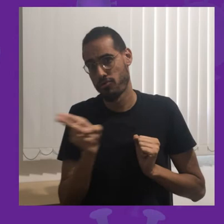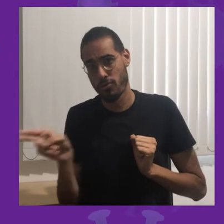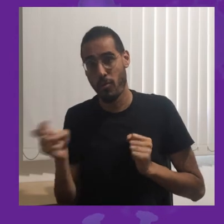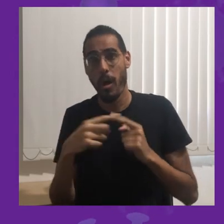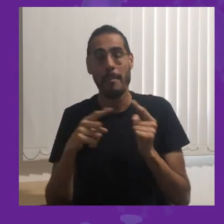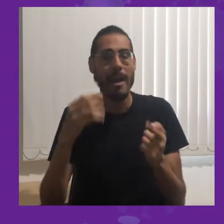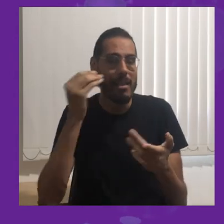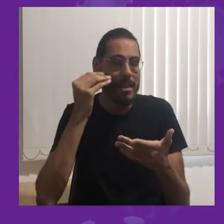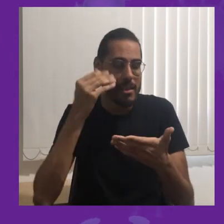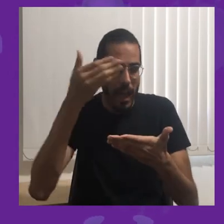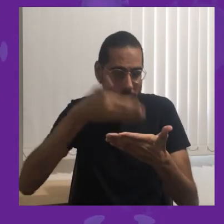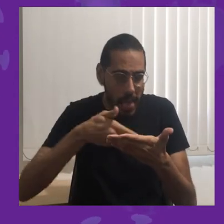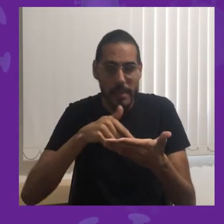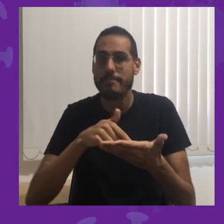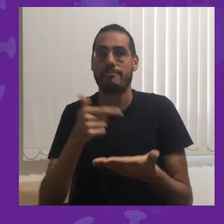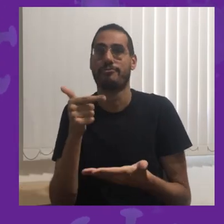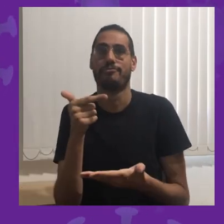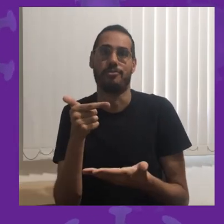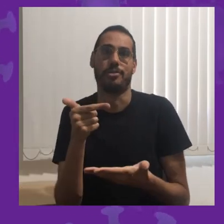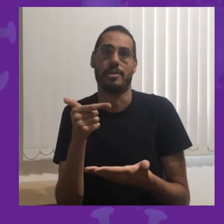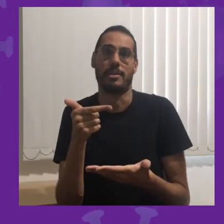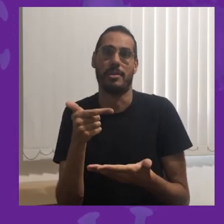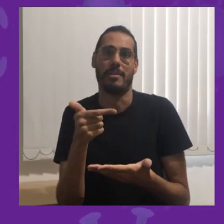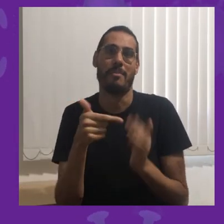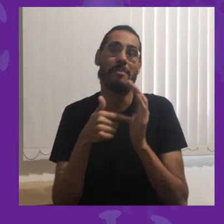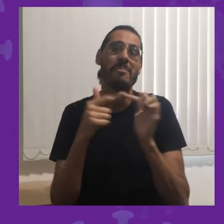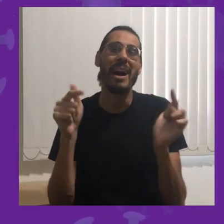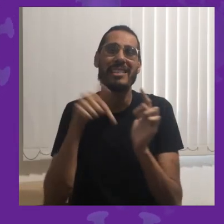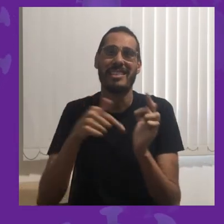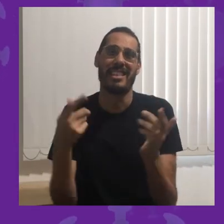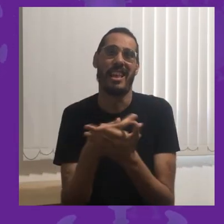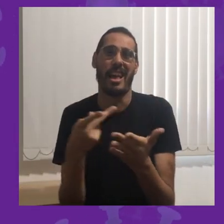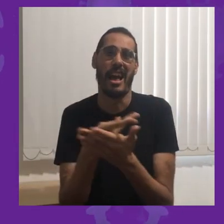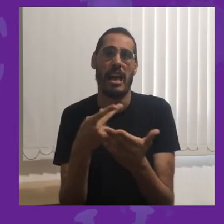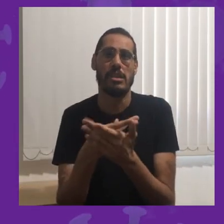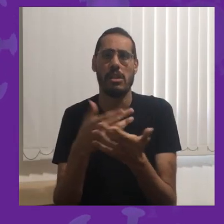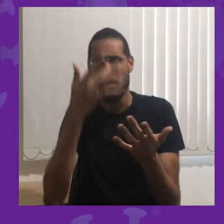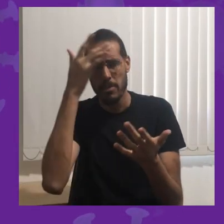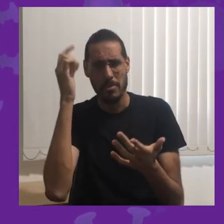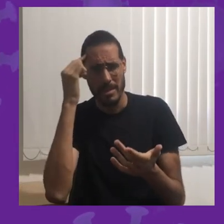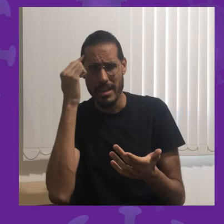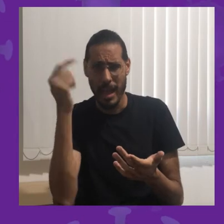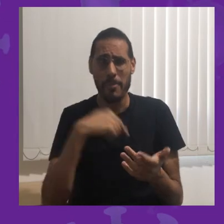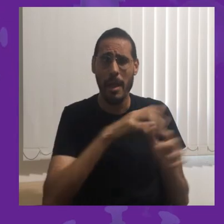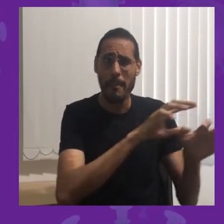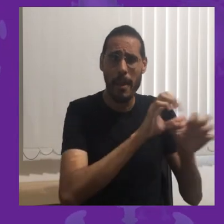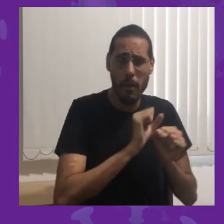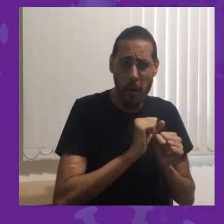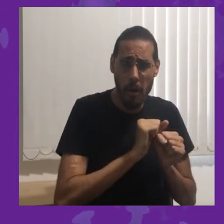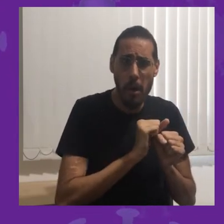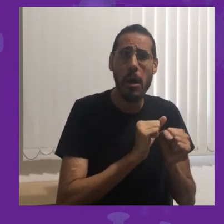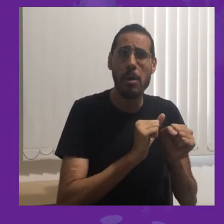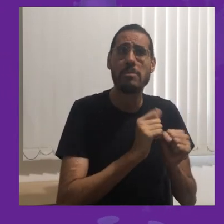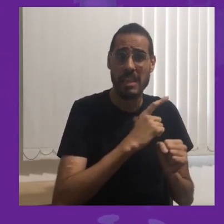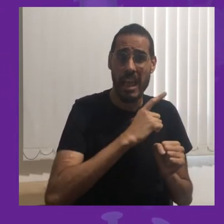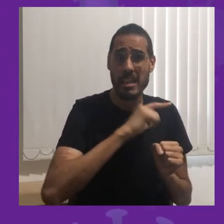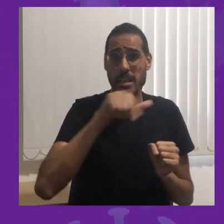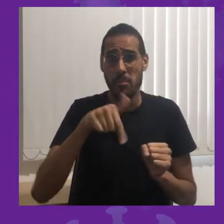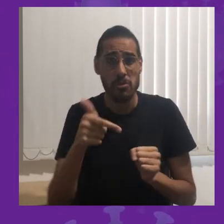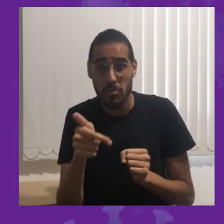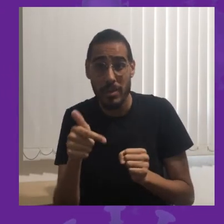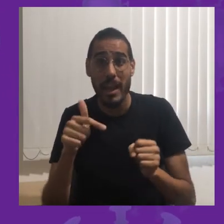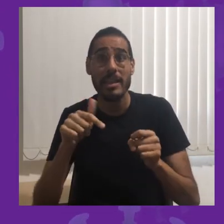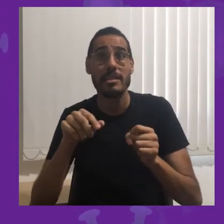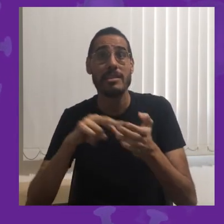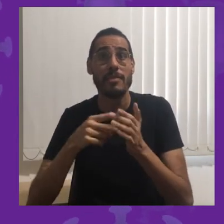continuava com o vírus e o exame tava dando falso negativo né então aí alguém falou assim ah mas a pessoa infectou porque o exame